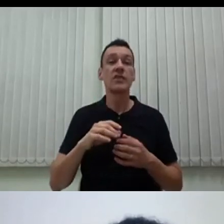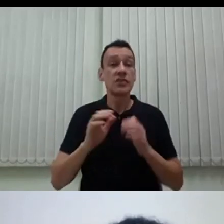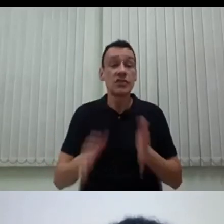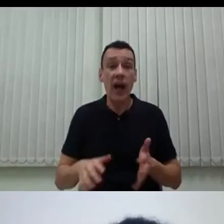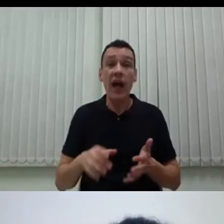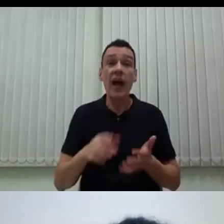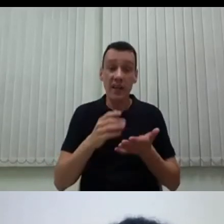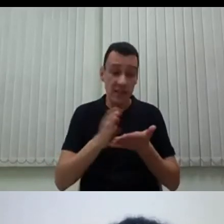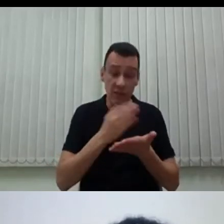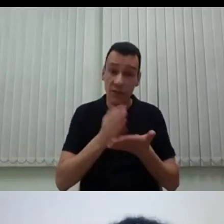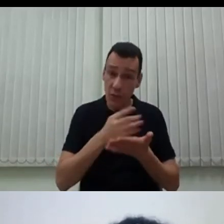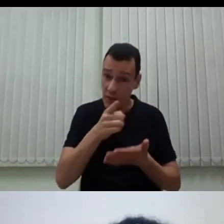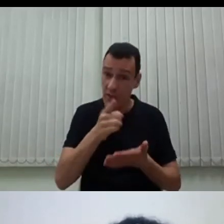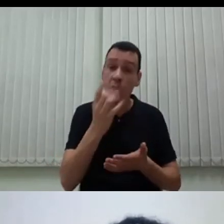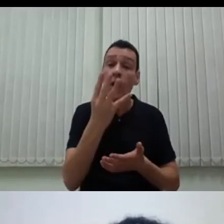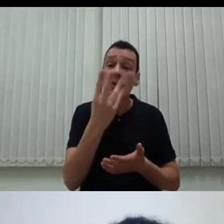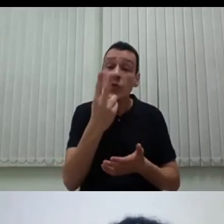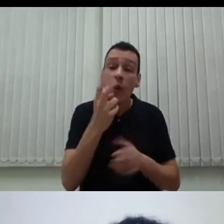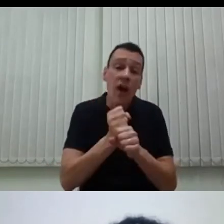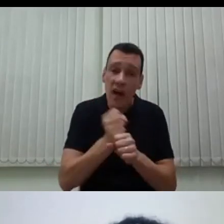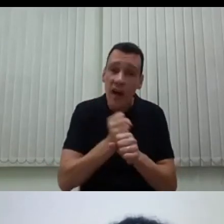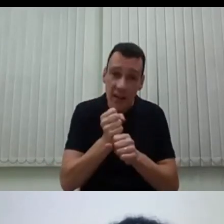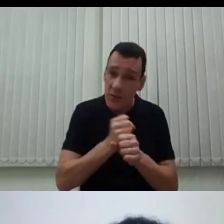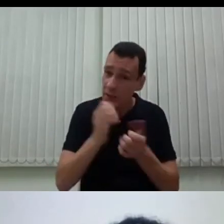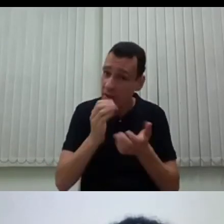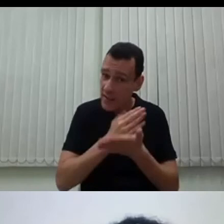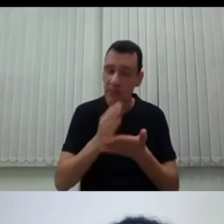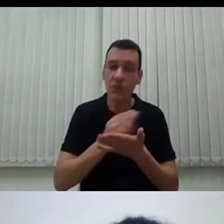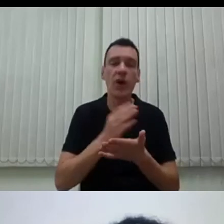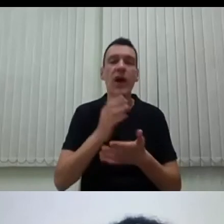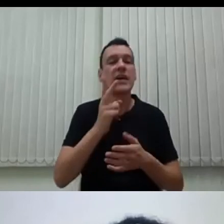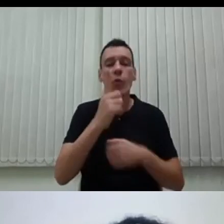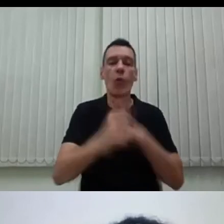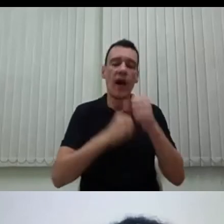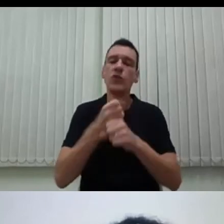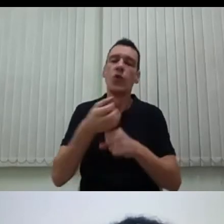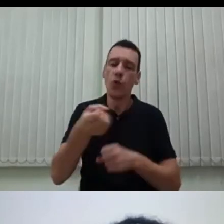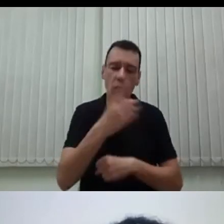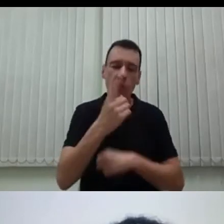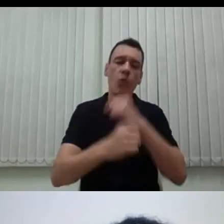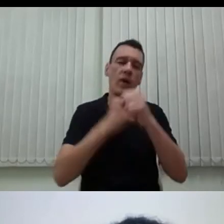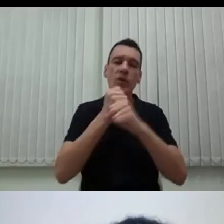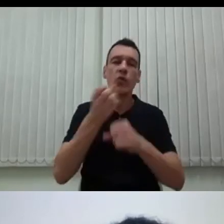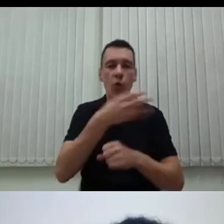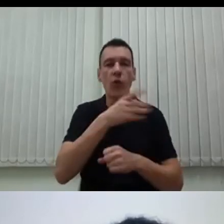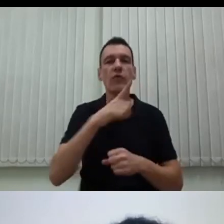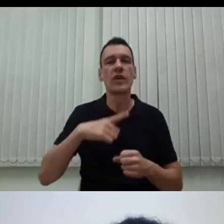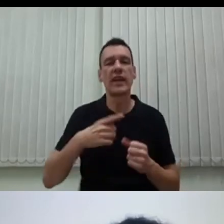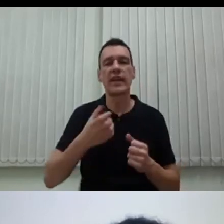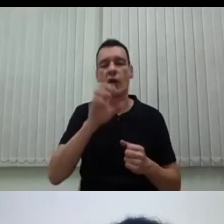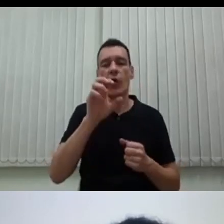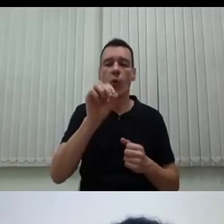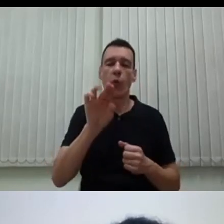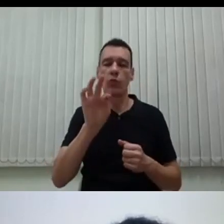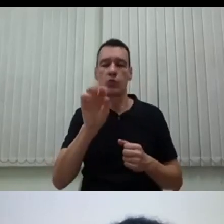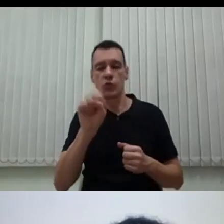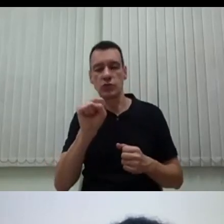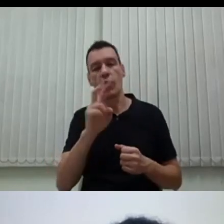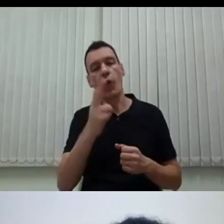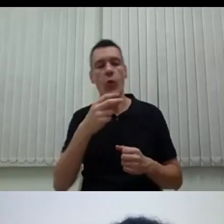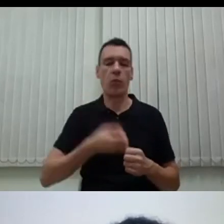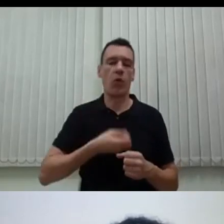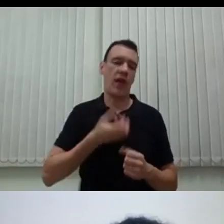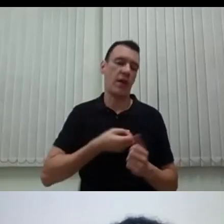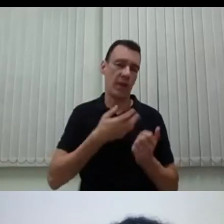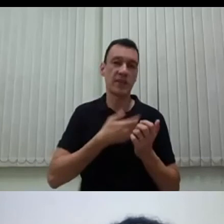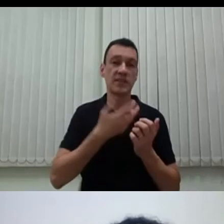todo ano fazendo uma publicação de contos ou poemas, reunindo autores negros. Então, na verdade, eu não vou